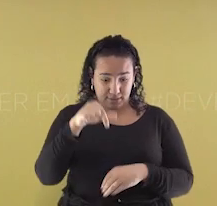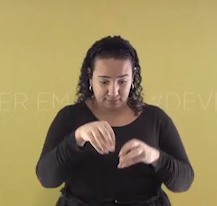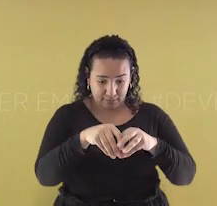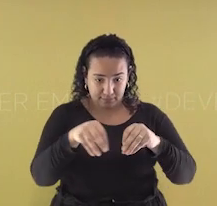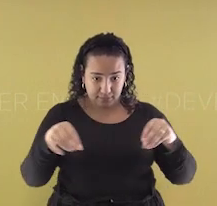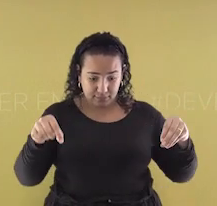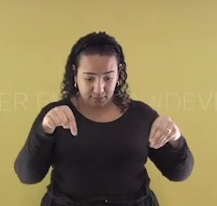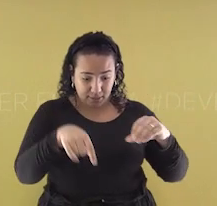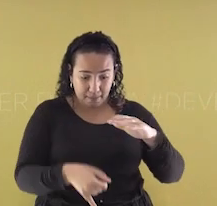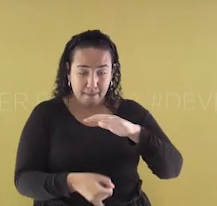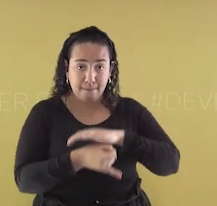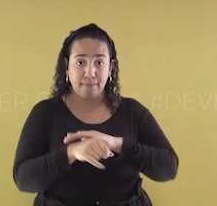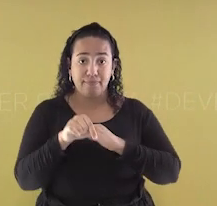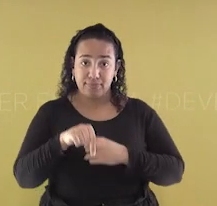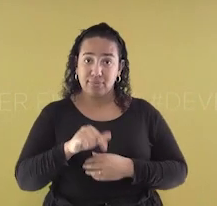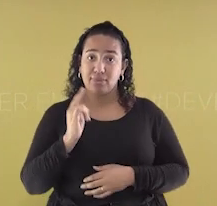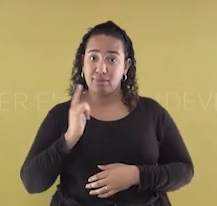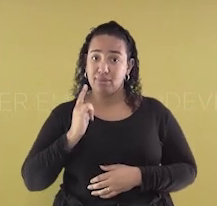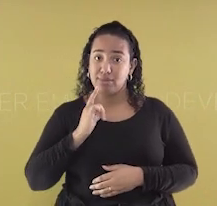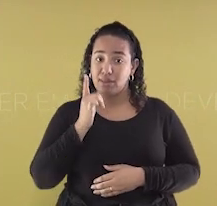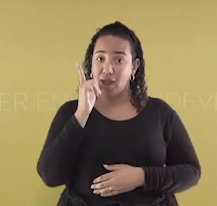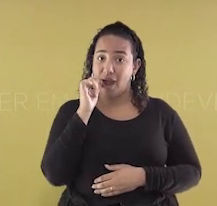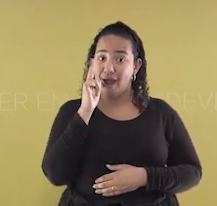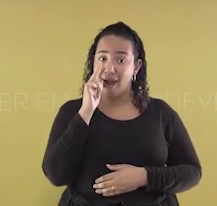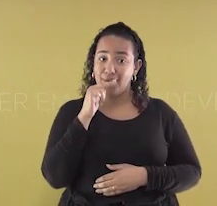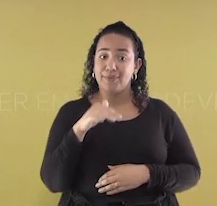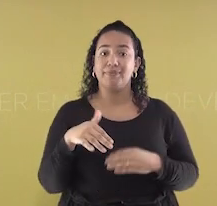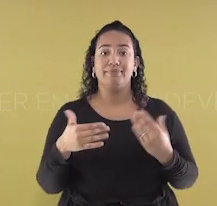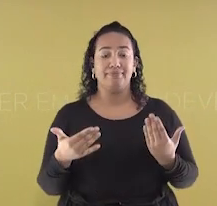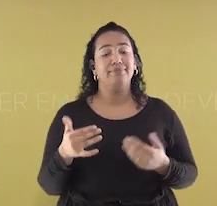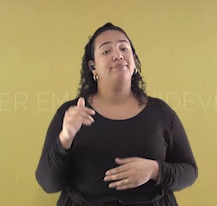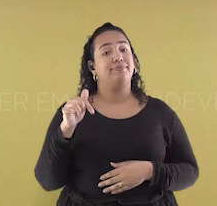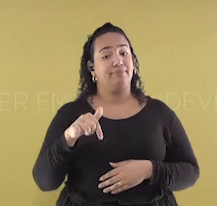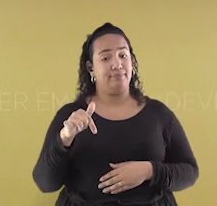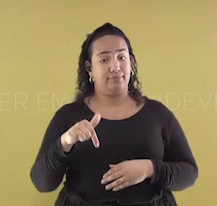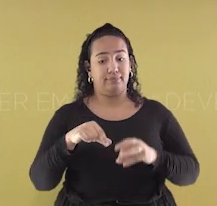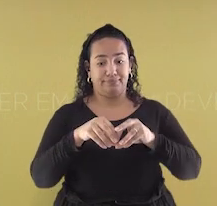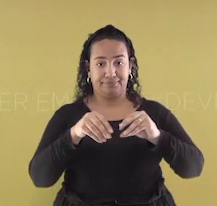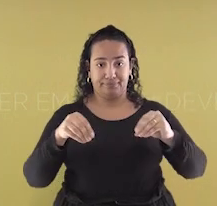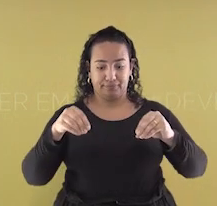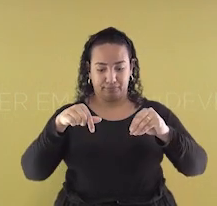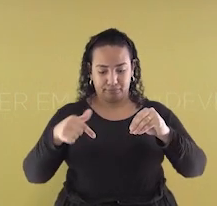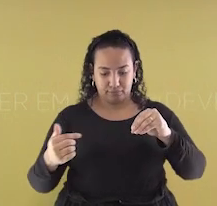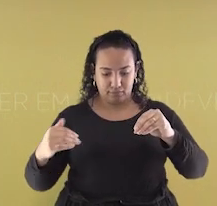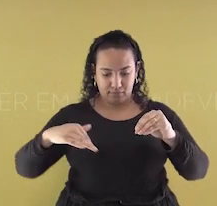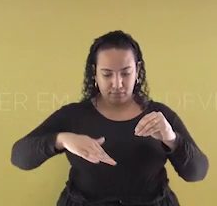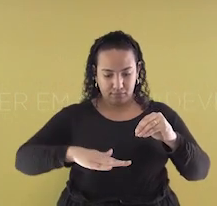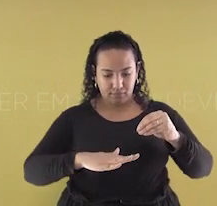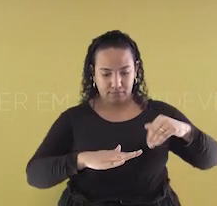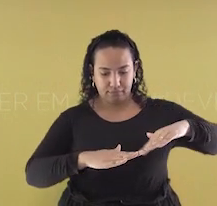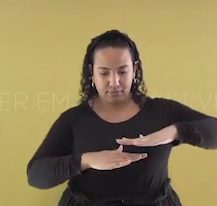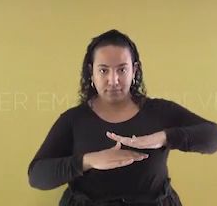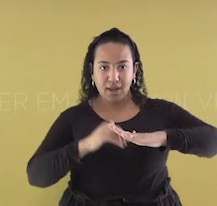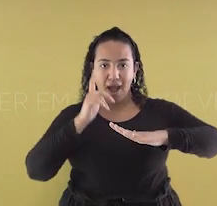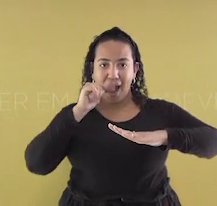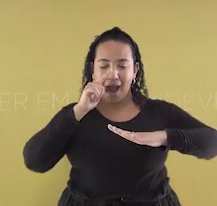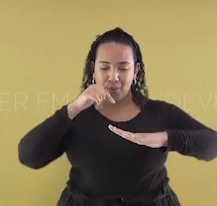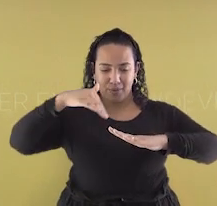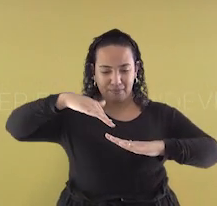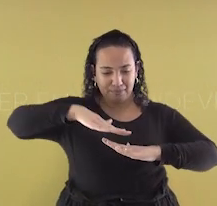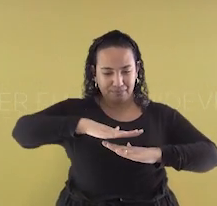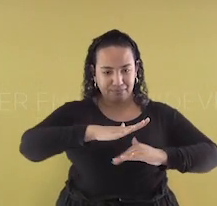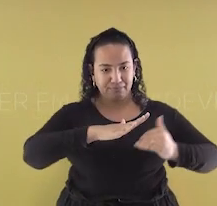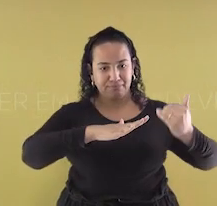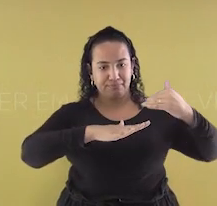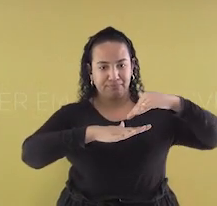Sim? Pois é. Lá por baixo da terra passam algumas camadas de água. E o lençol freático é